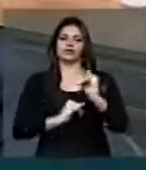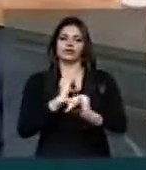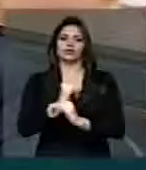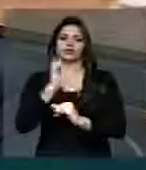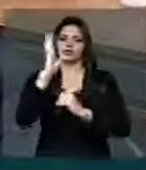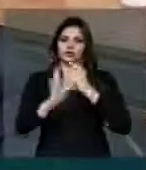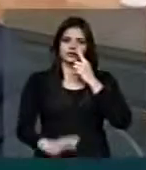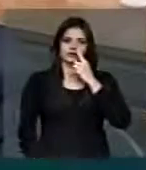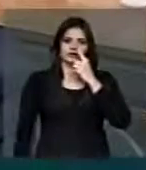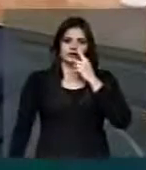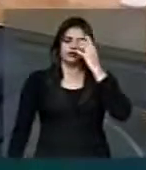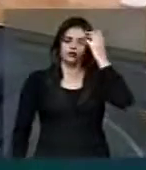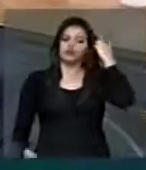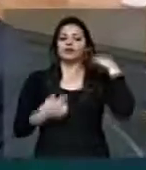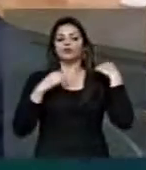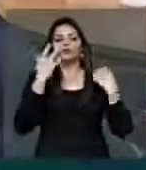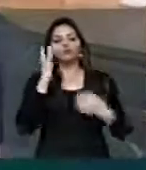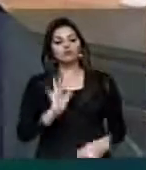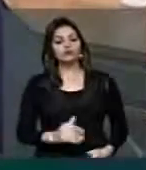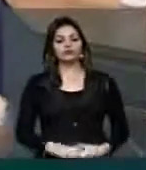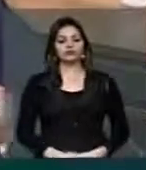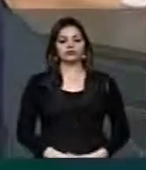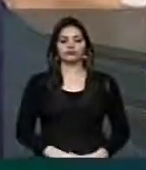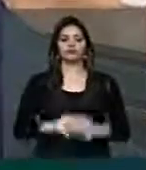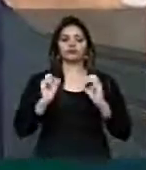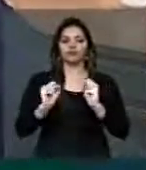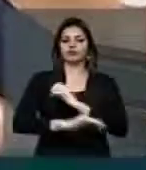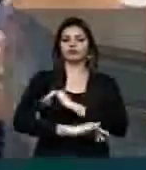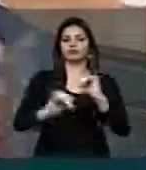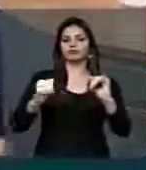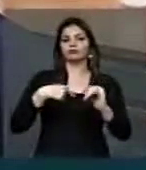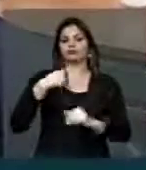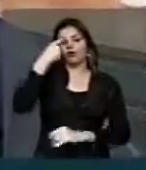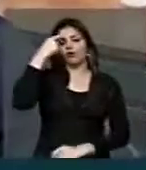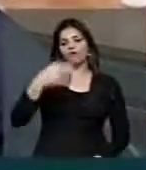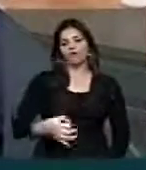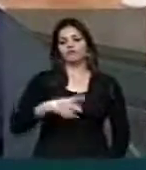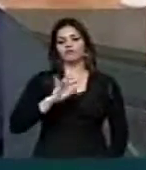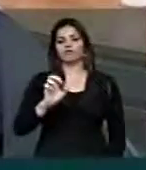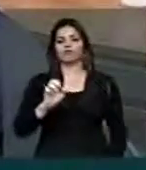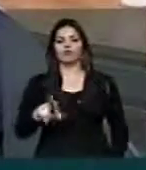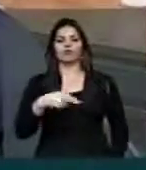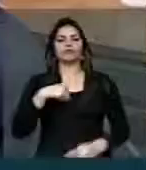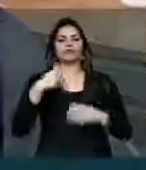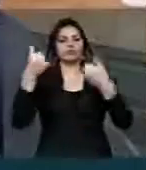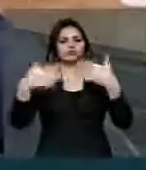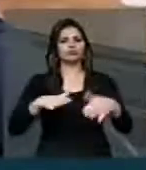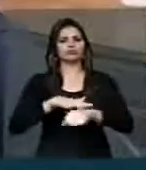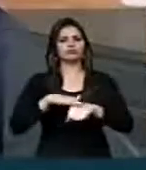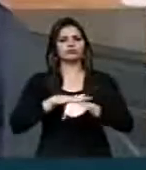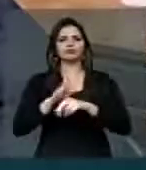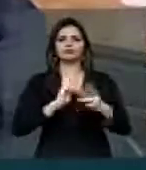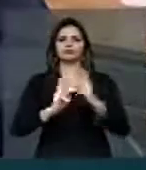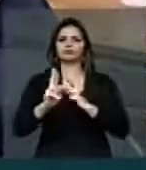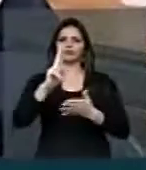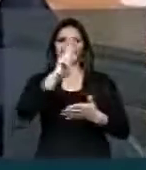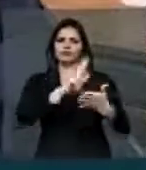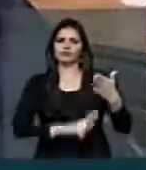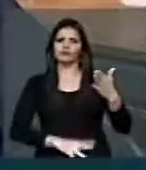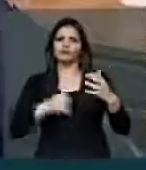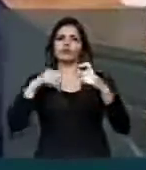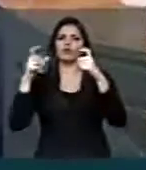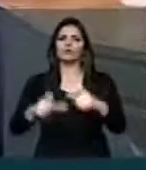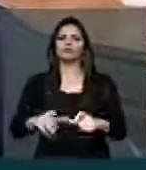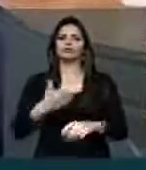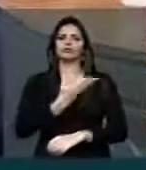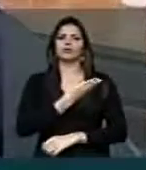no Brasil. Mas é uma dúvida. Eu posso até ser convencido, ainda vou conversar mais um pouco com o relator, para ver onde, e com outros